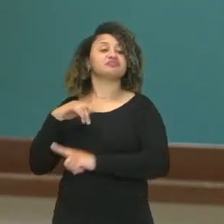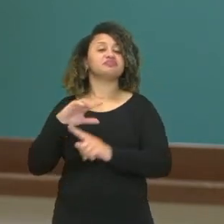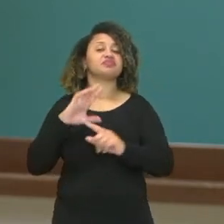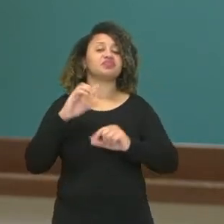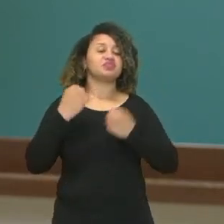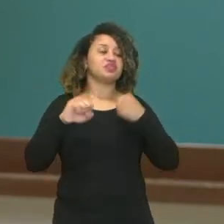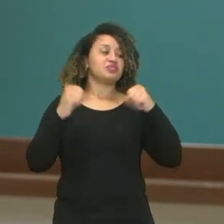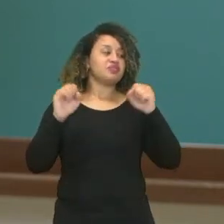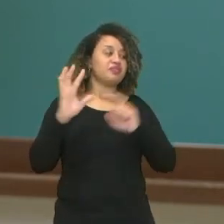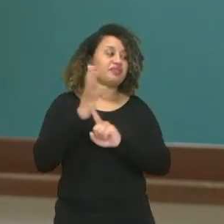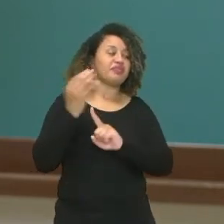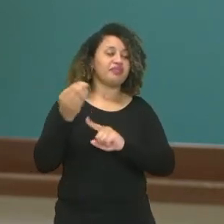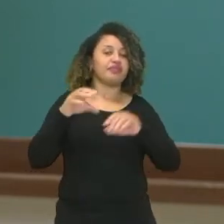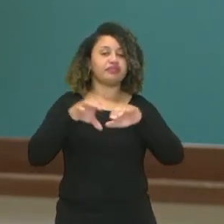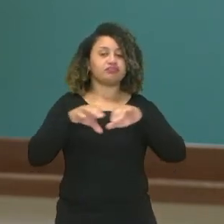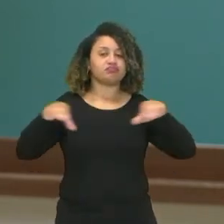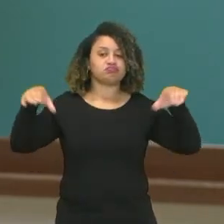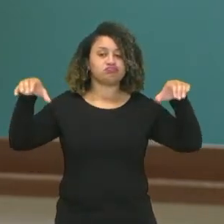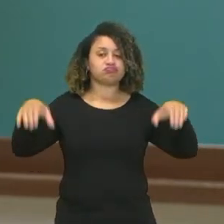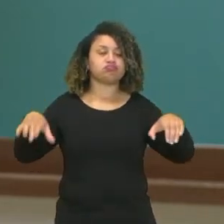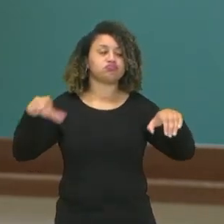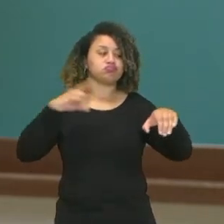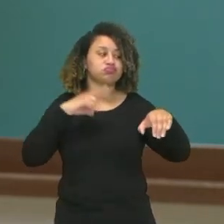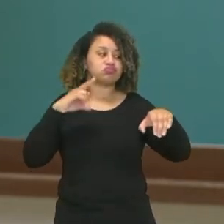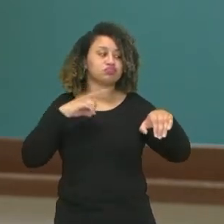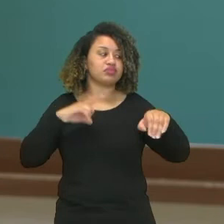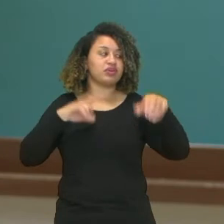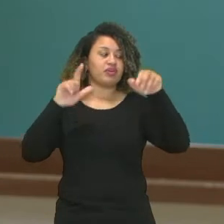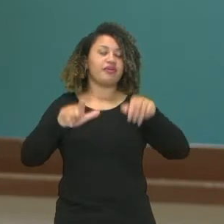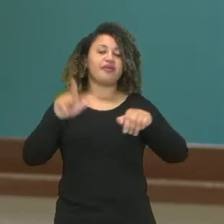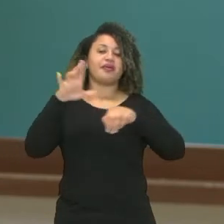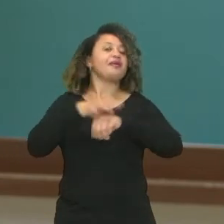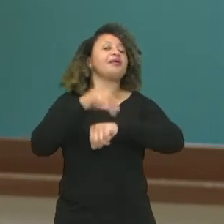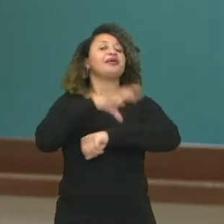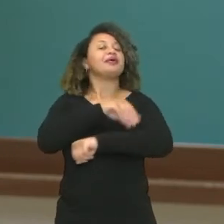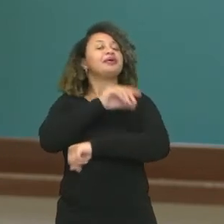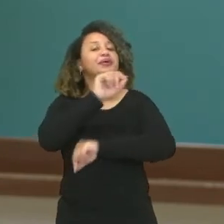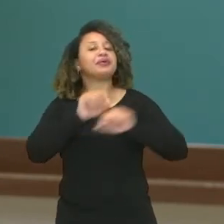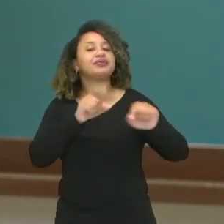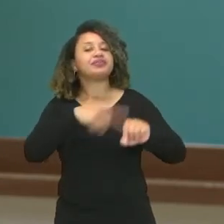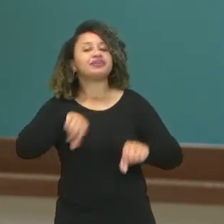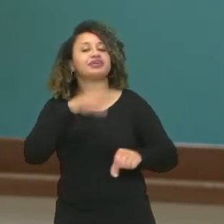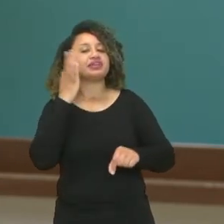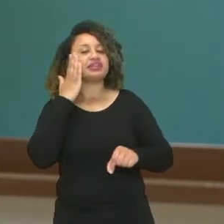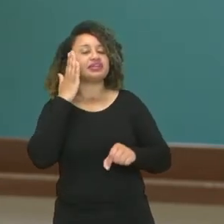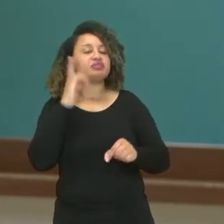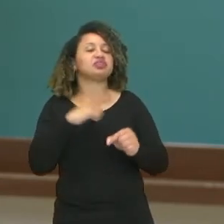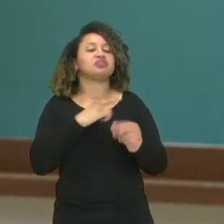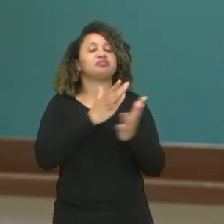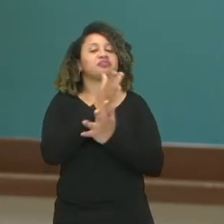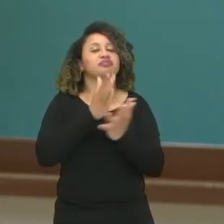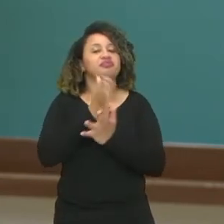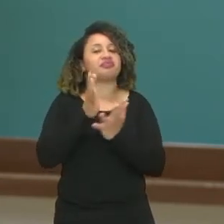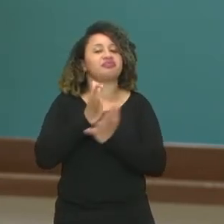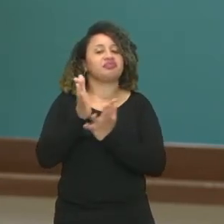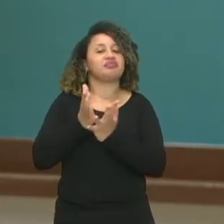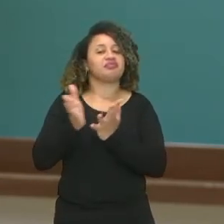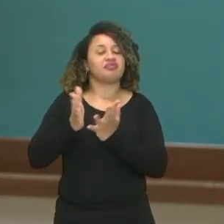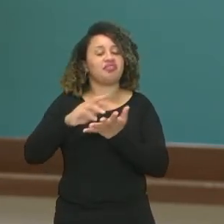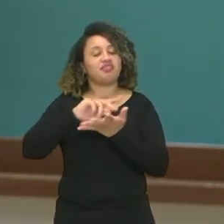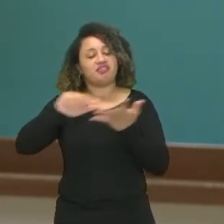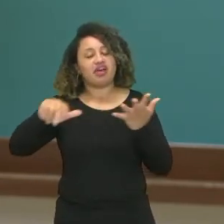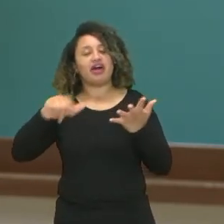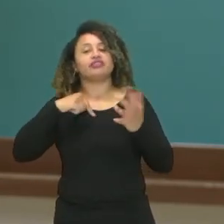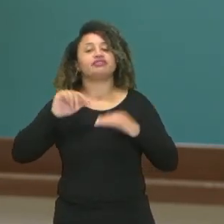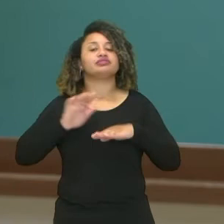artística, né? Então a gente tem aqui um aparelho e a escola sueca que foi uma, vocês sabem que tivemos várias escolas que